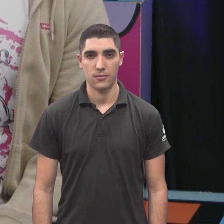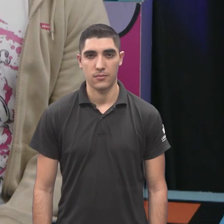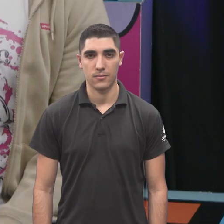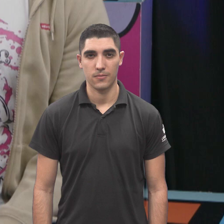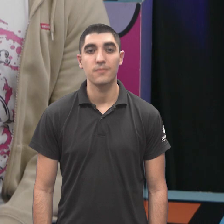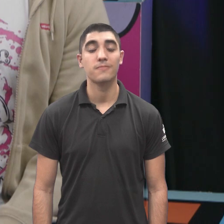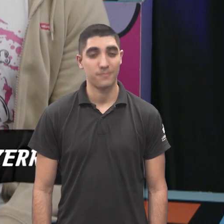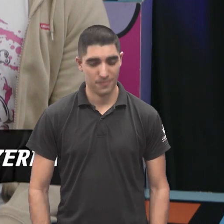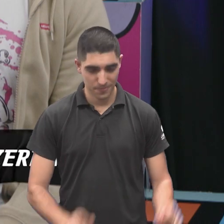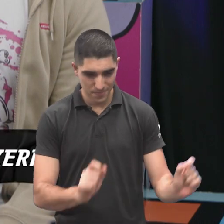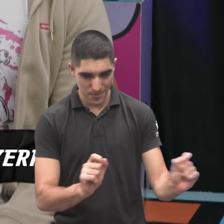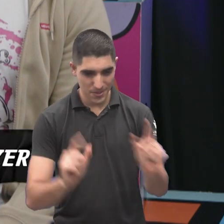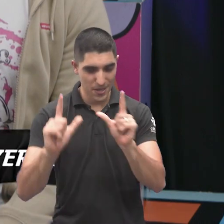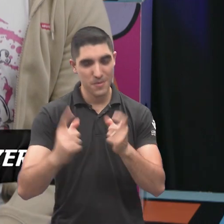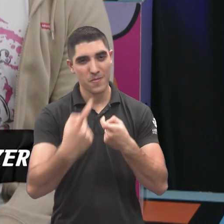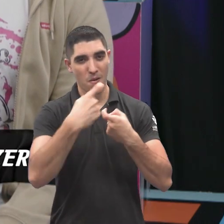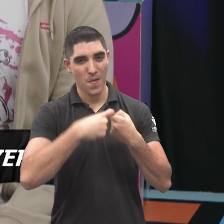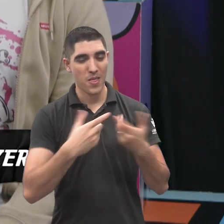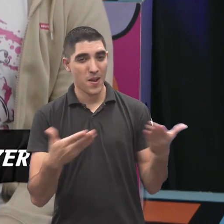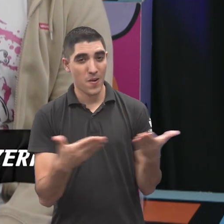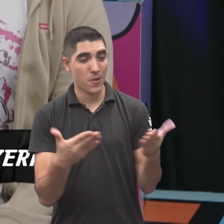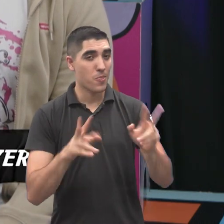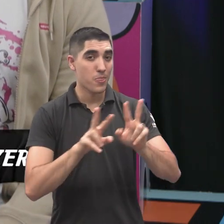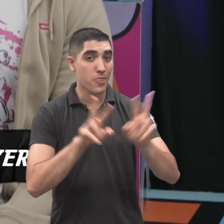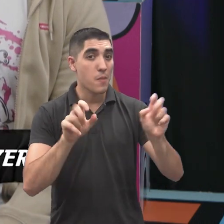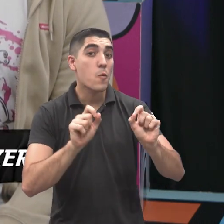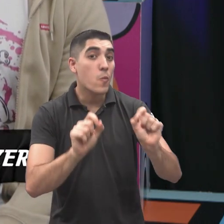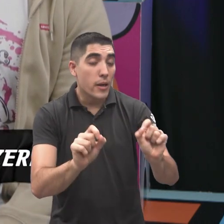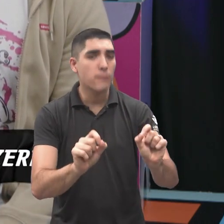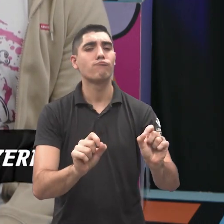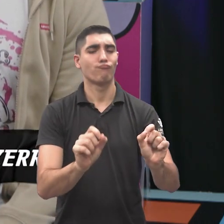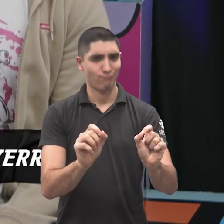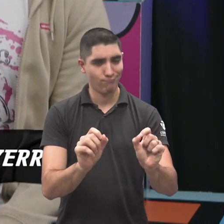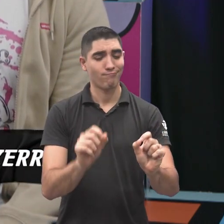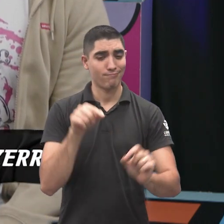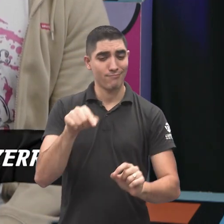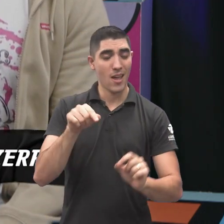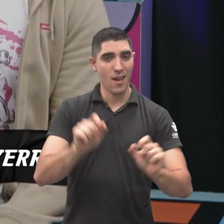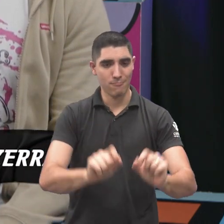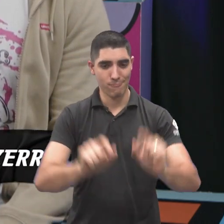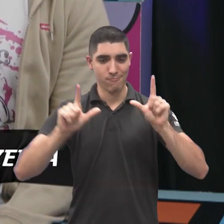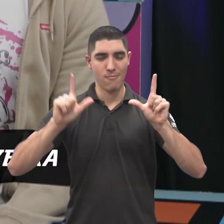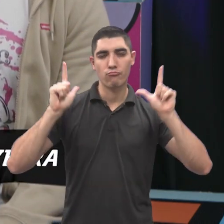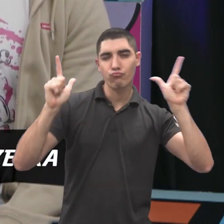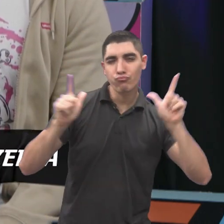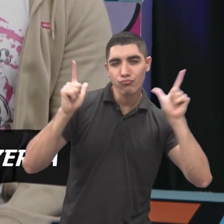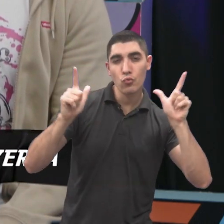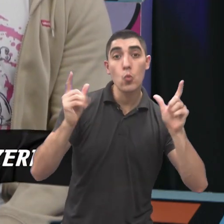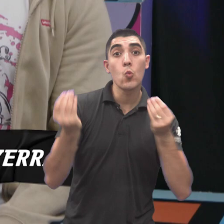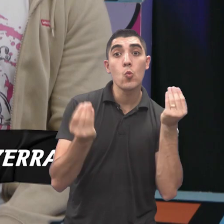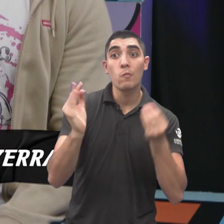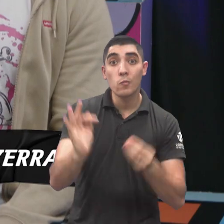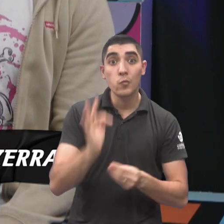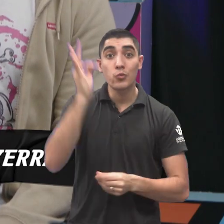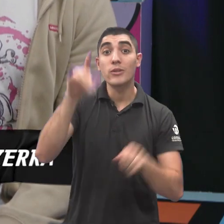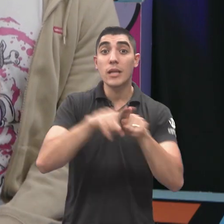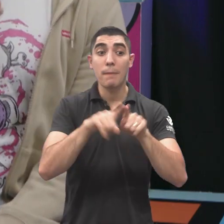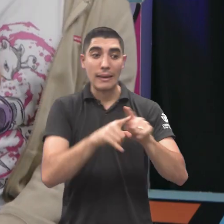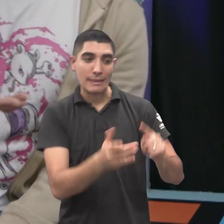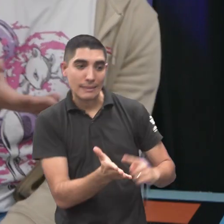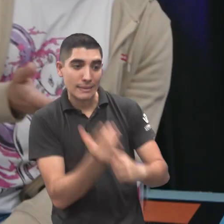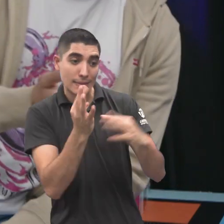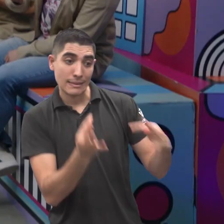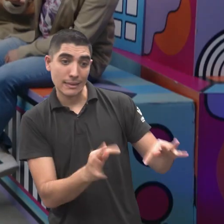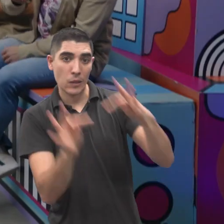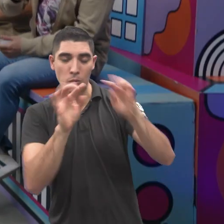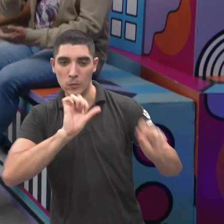Estamos de volta com o Tá Ligado na Cidade, hoje falando sobre o futuro do entretenimento e o impacto da tecnologia. É isso, a gente